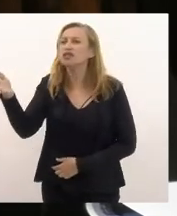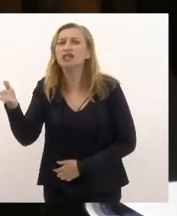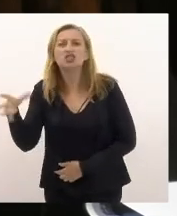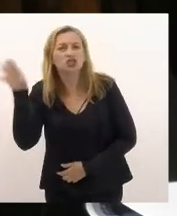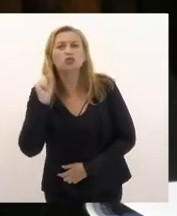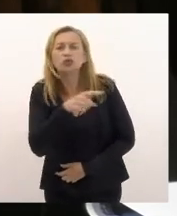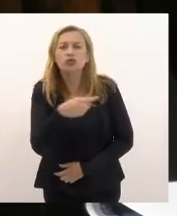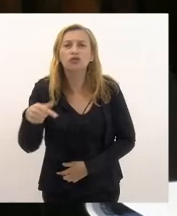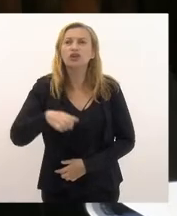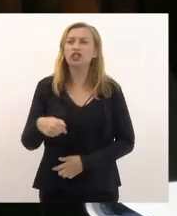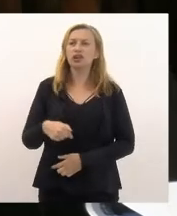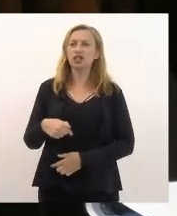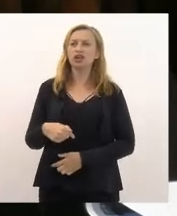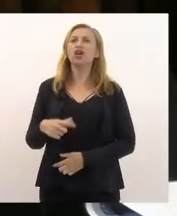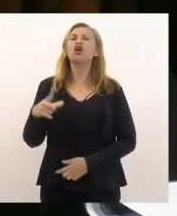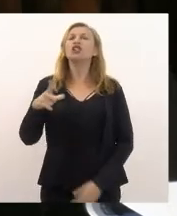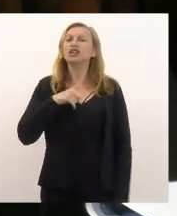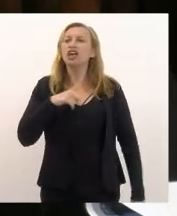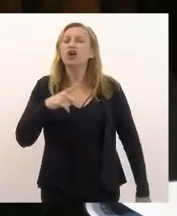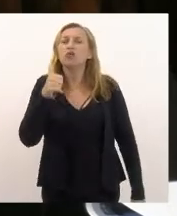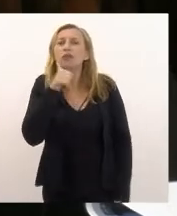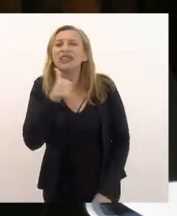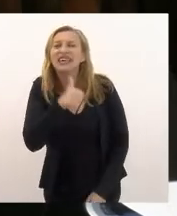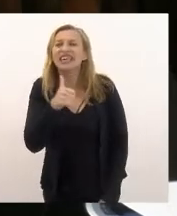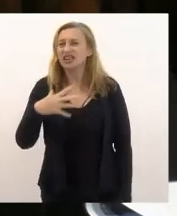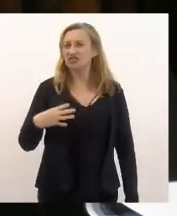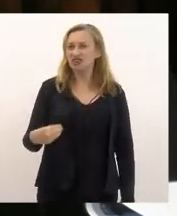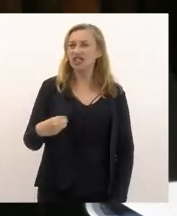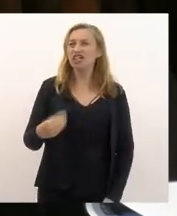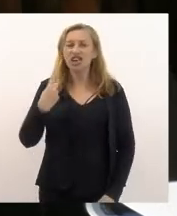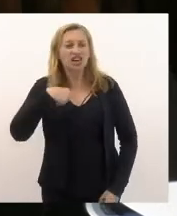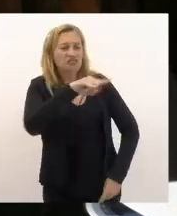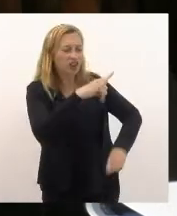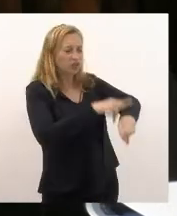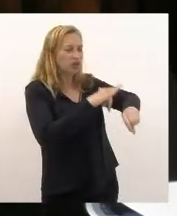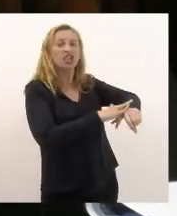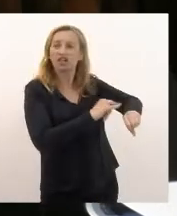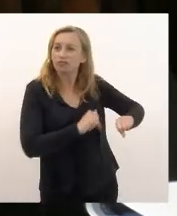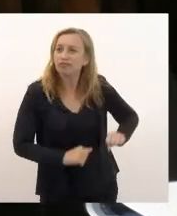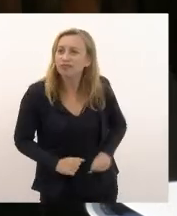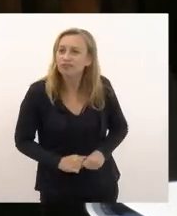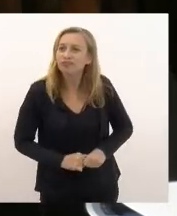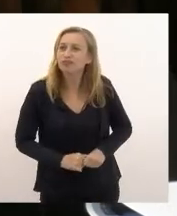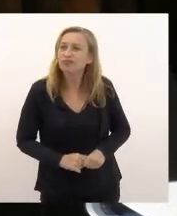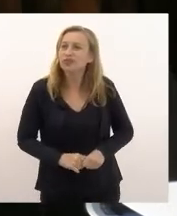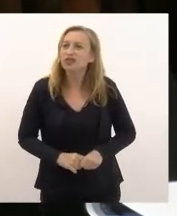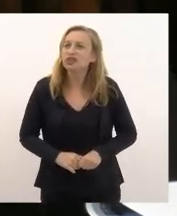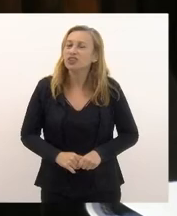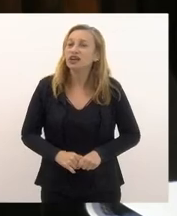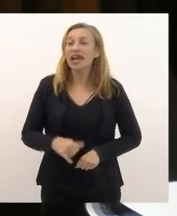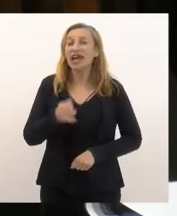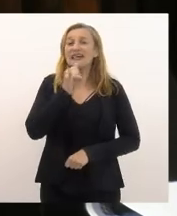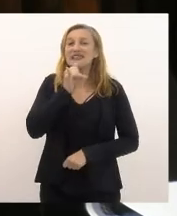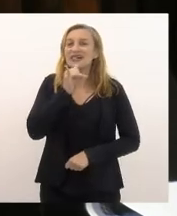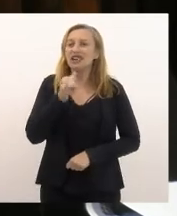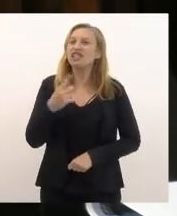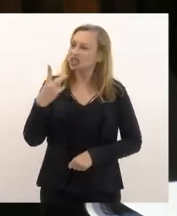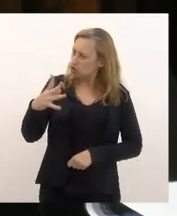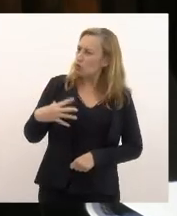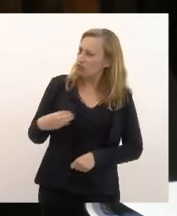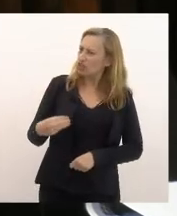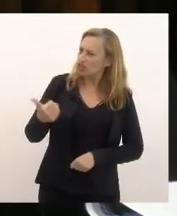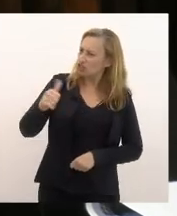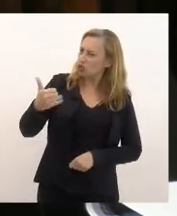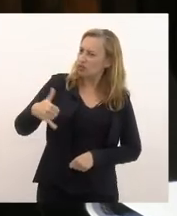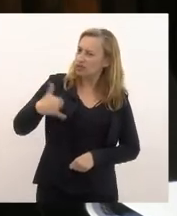nos ouve. Senhor que tem uma filha, uma menina, que vai ao banheiro. A senhora quer, por exemplo, que a sua filha de